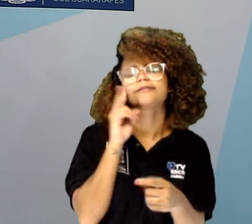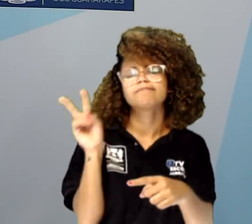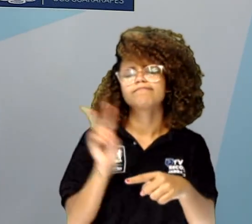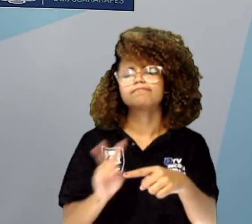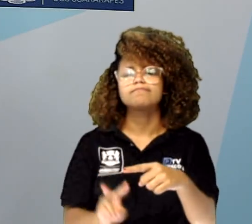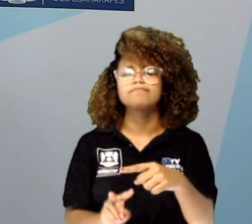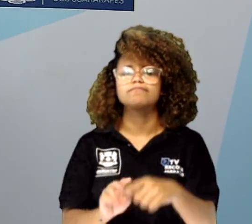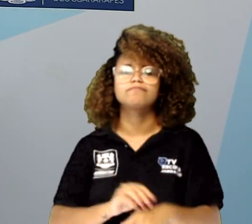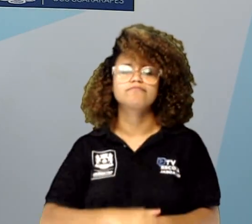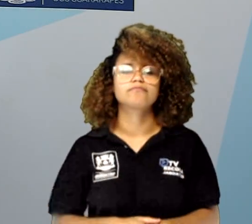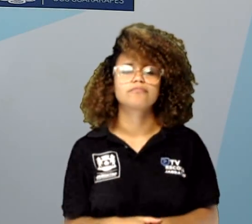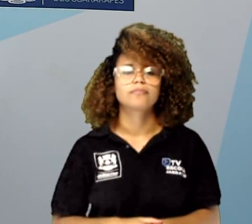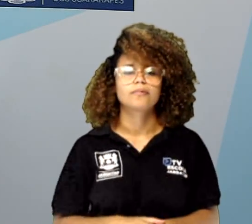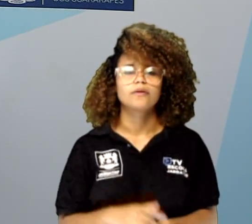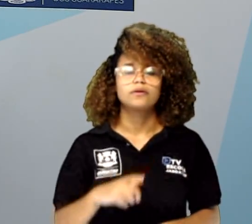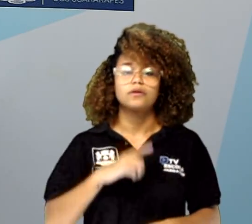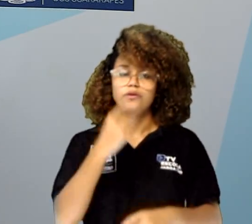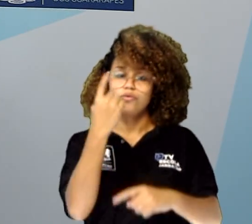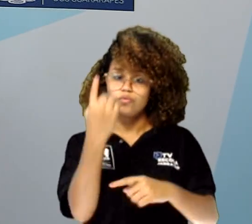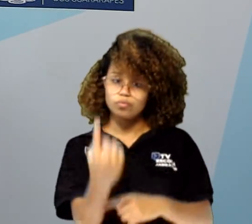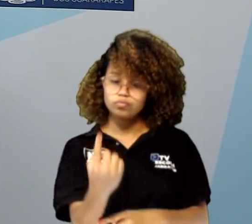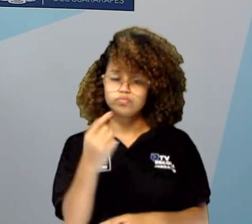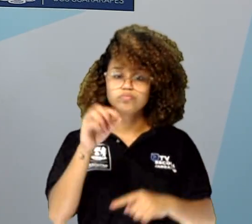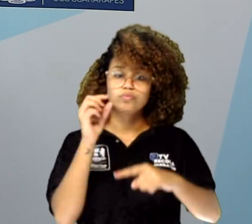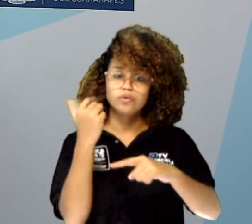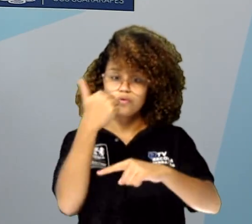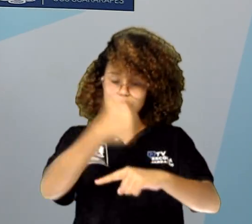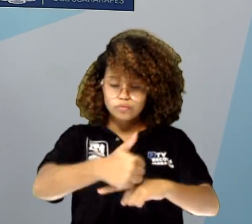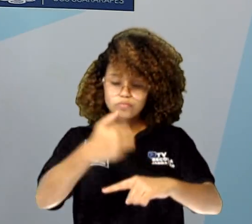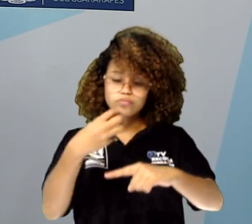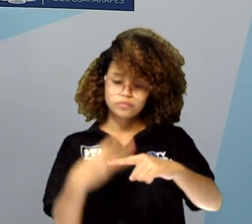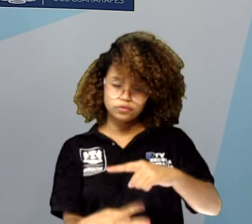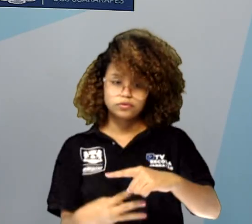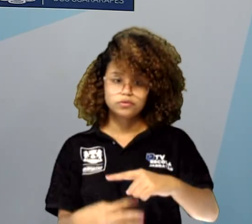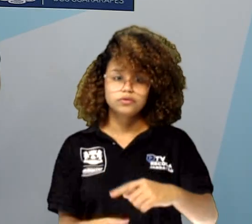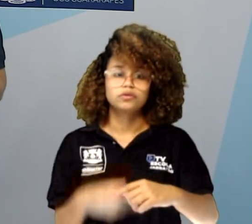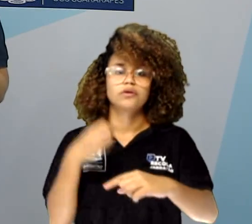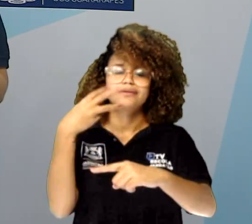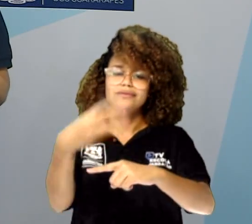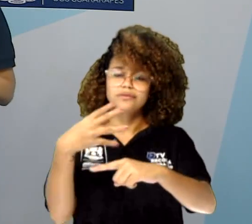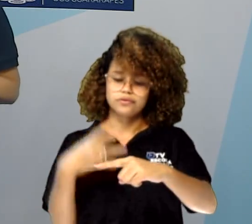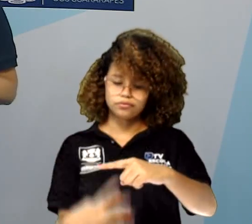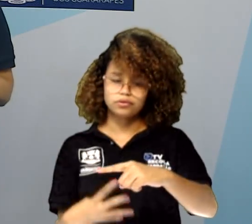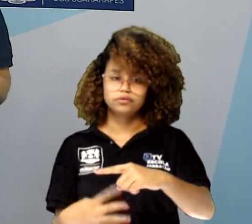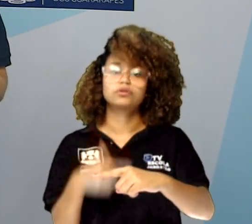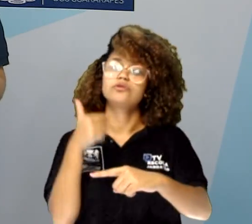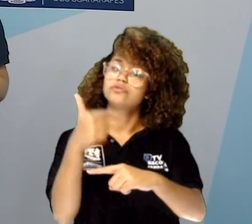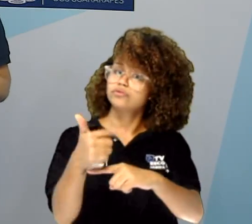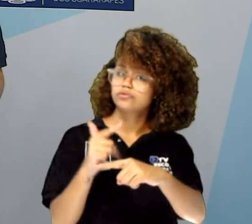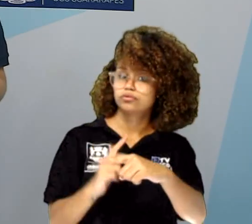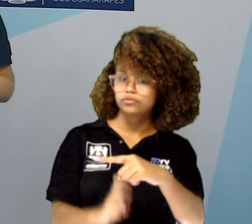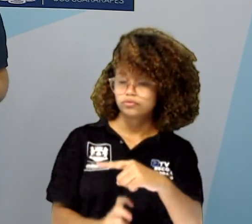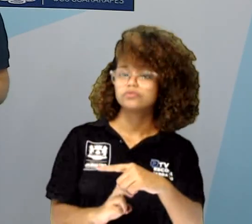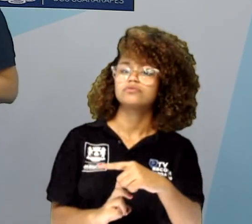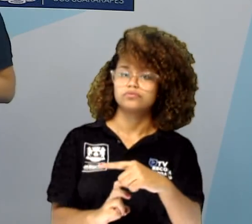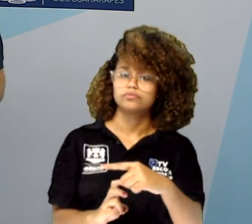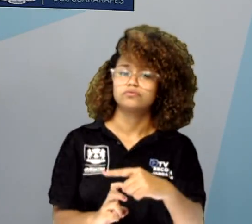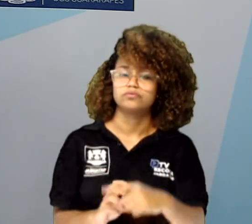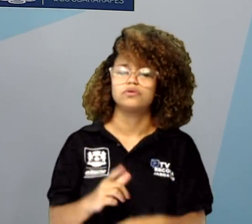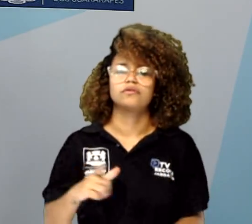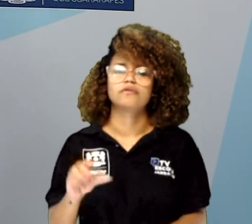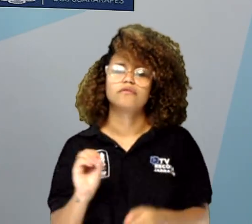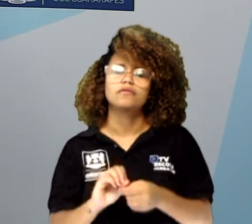professora? Aqui a gente tem 1/3, 3/4 e 2/5. Lembra que a gente vai fazer a leitura da